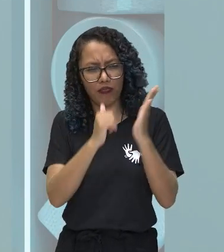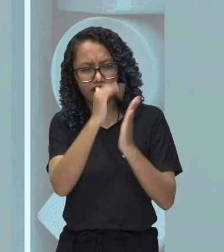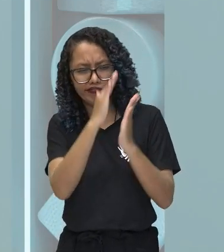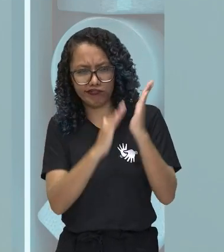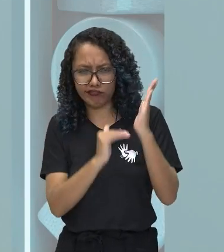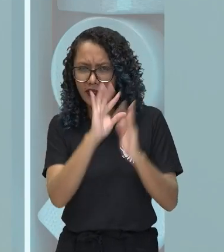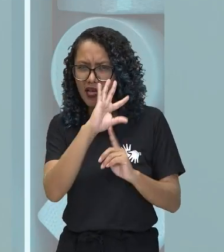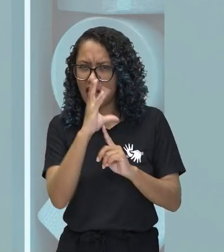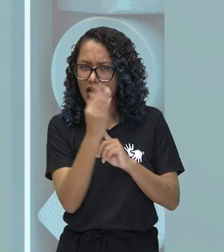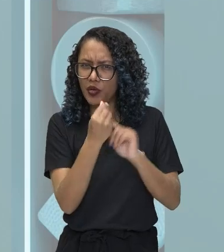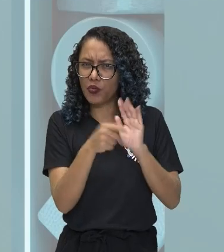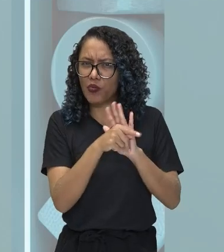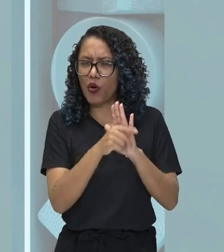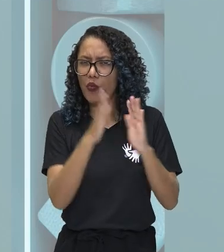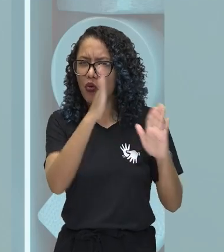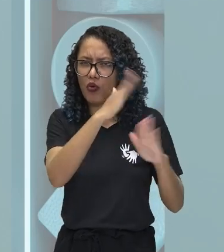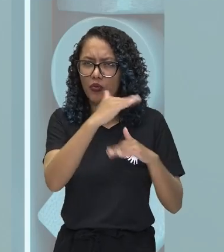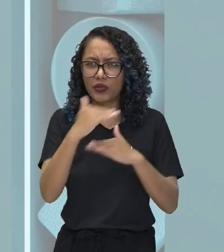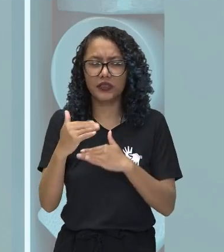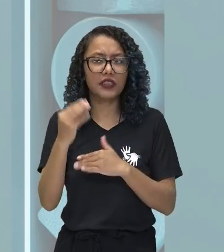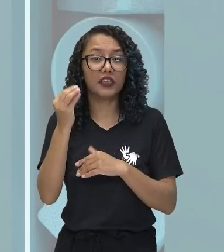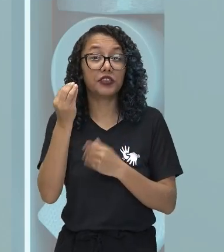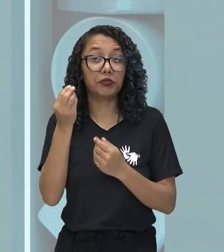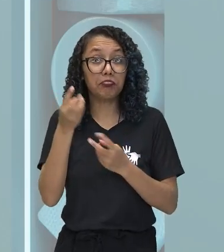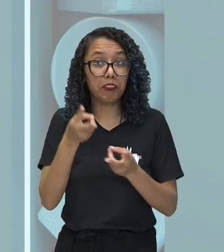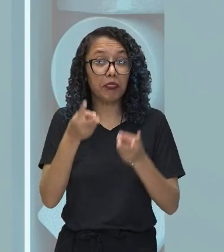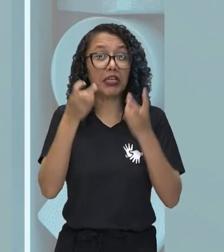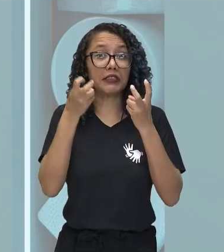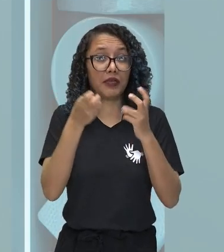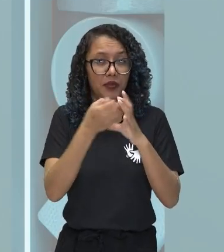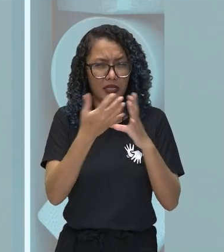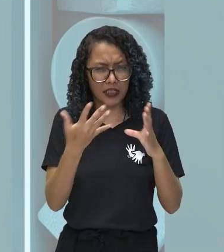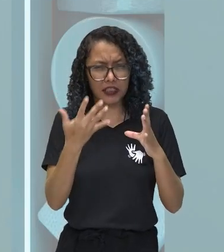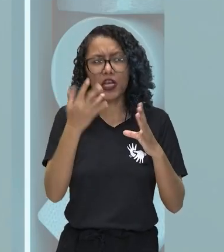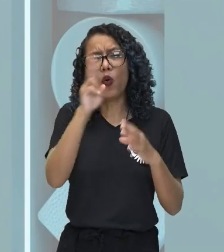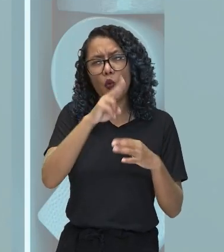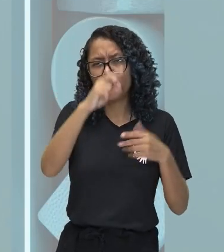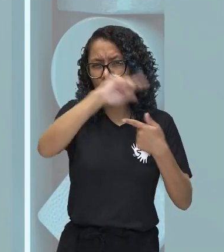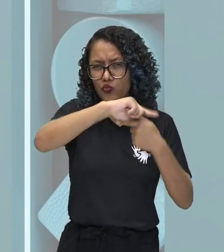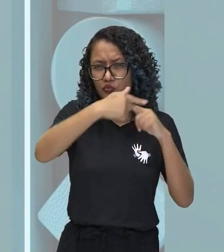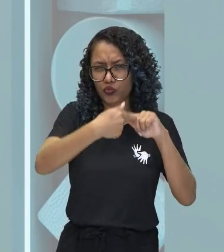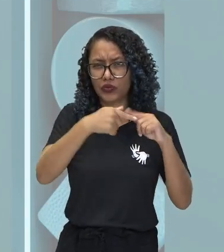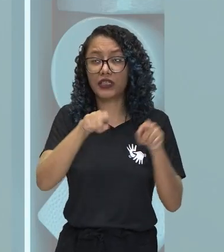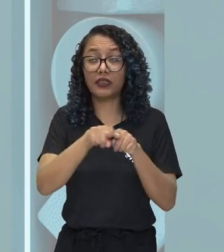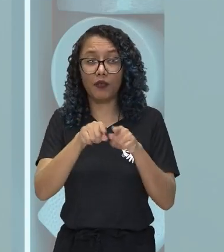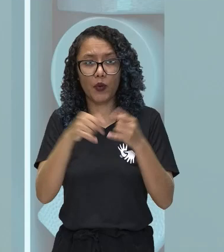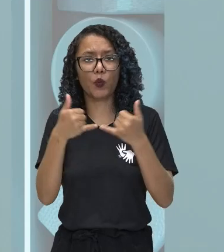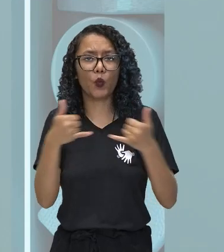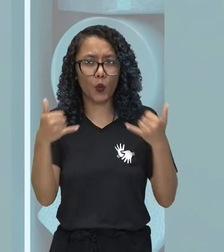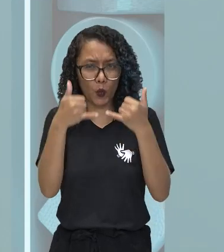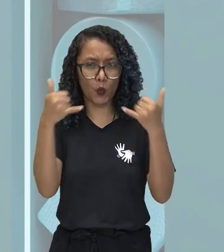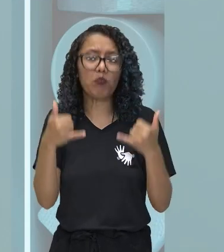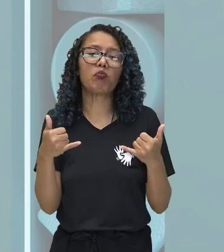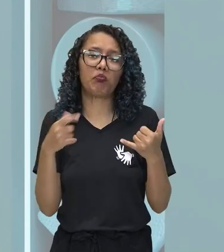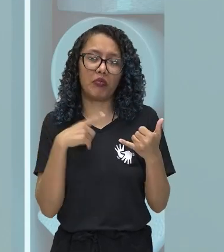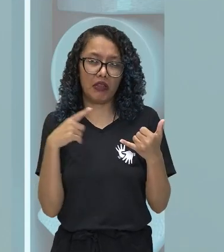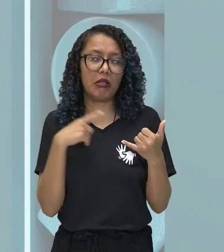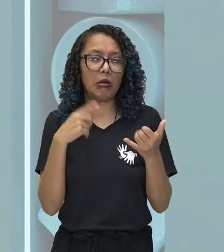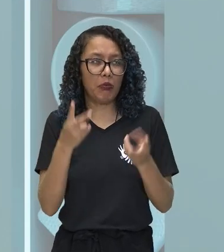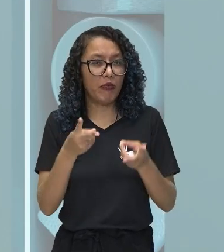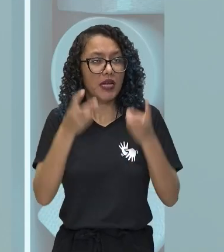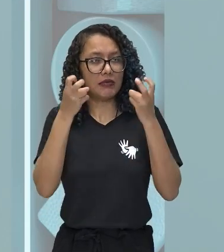consegue identificar ali a utilização, a decomposição em formas geométricas e a utilização das linhas na composição